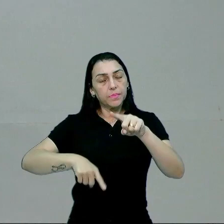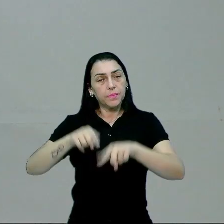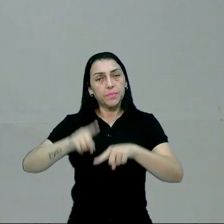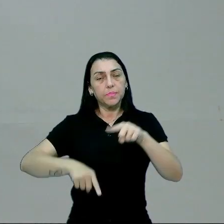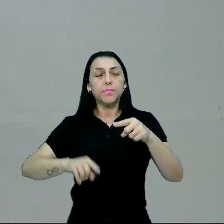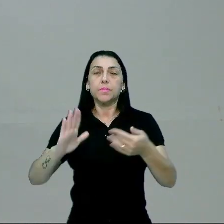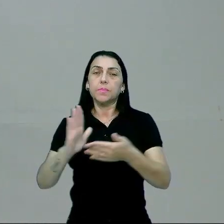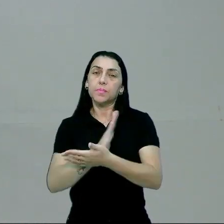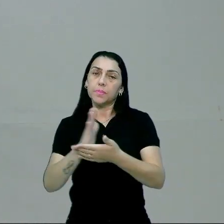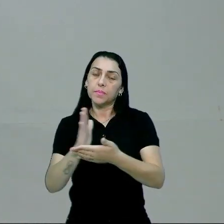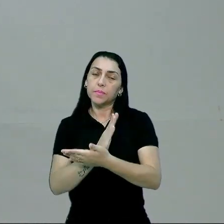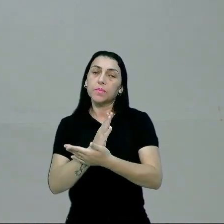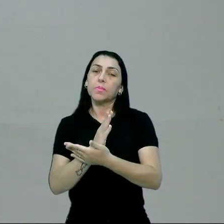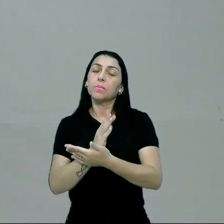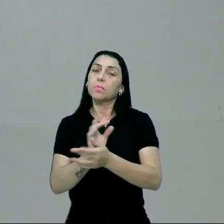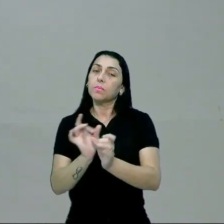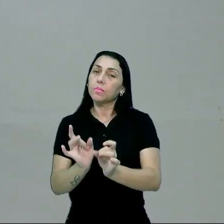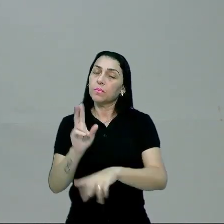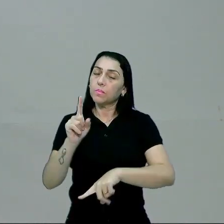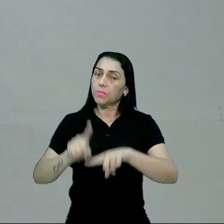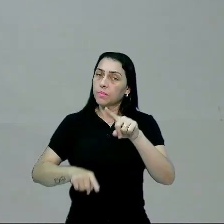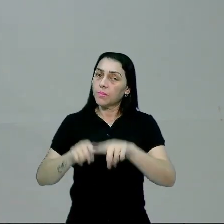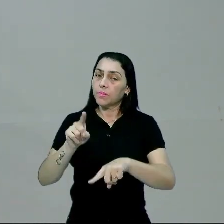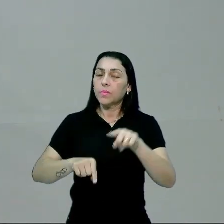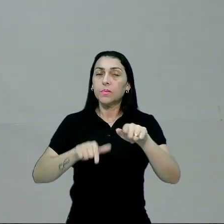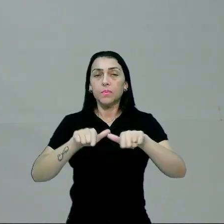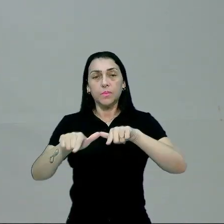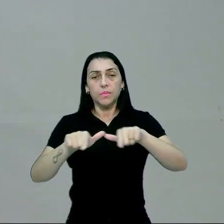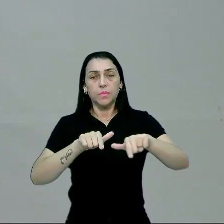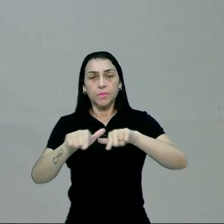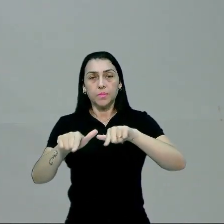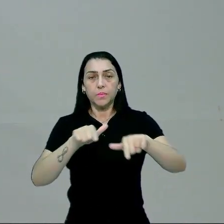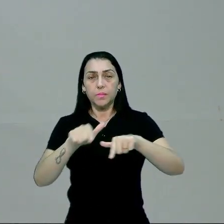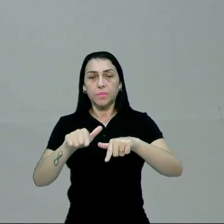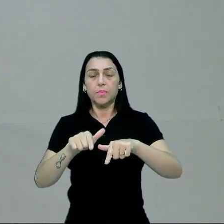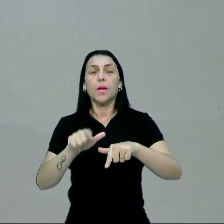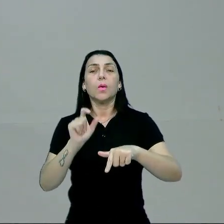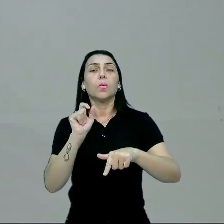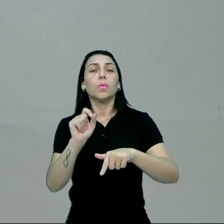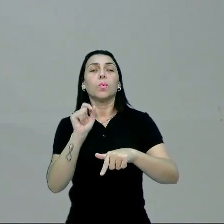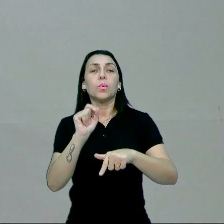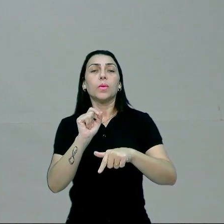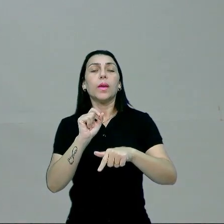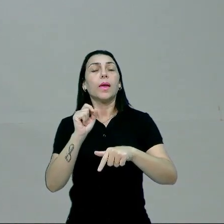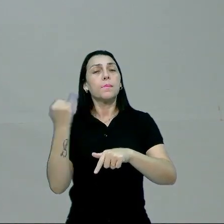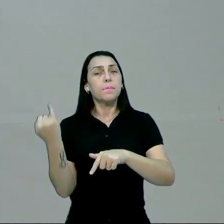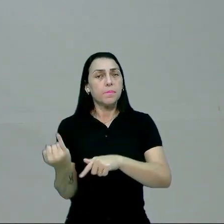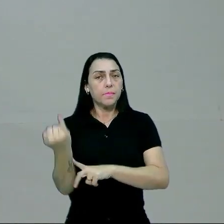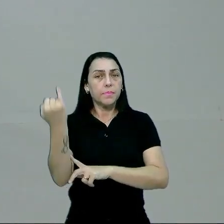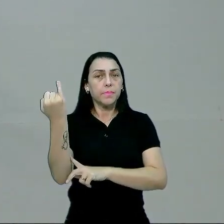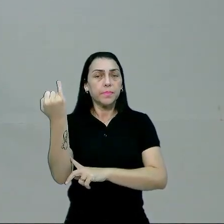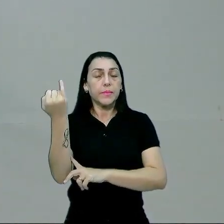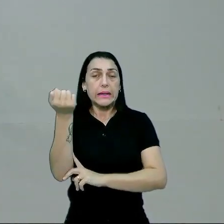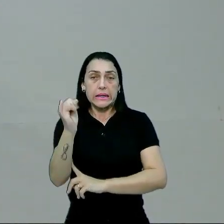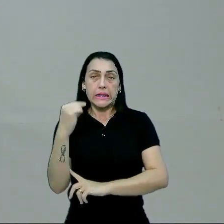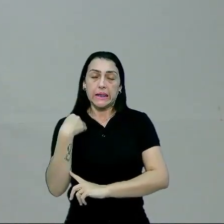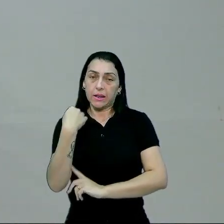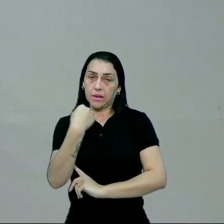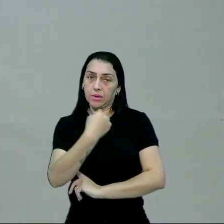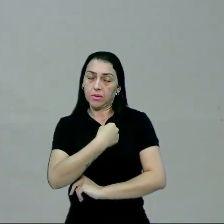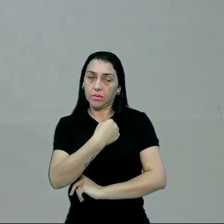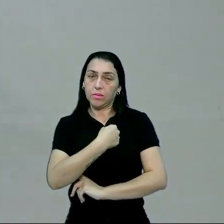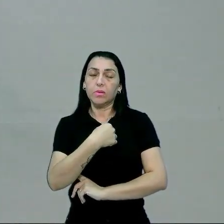materializar algo, uma mercadoria. Então, o trabalho ele é absolutamente fundamental. Se nós